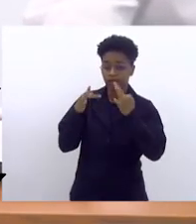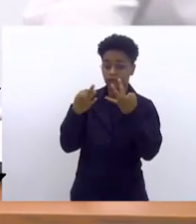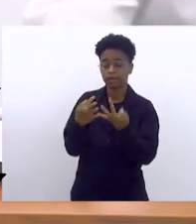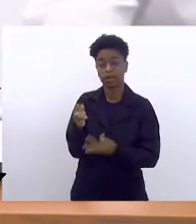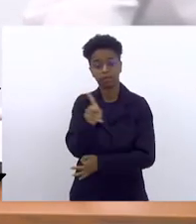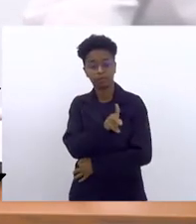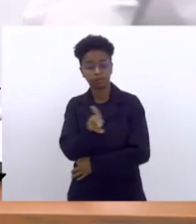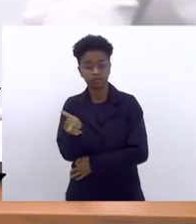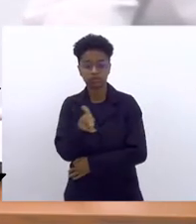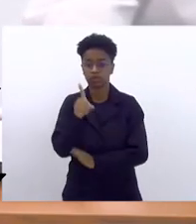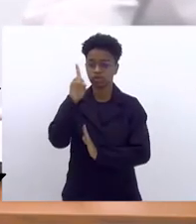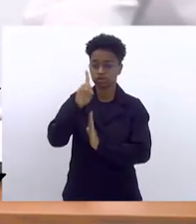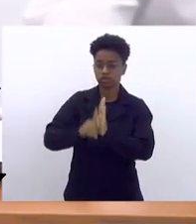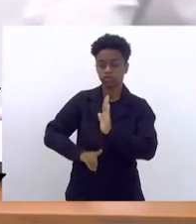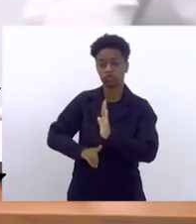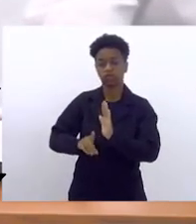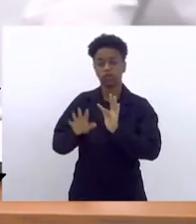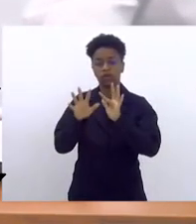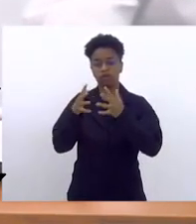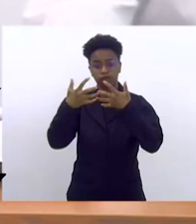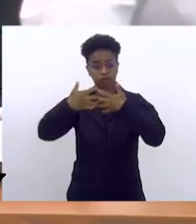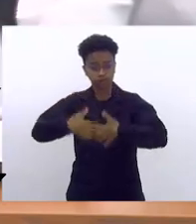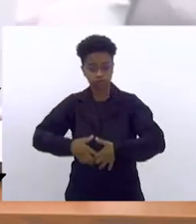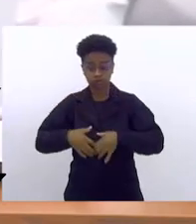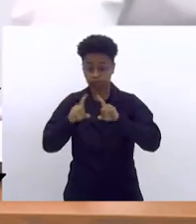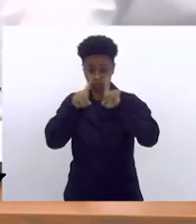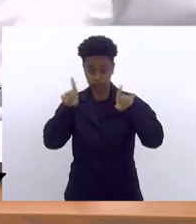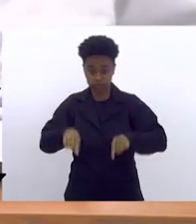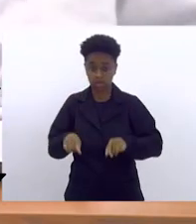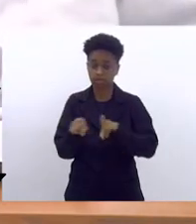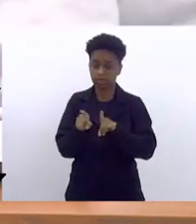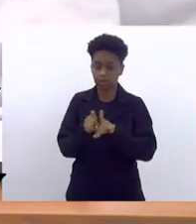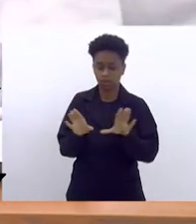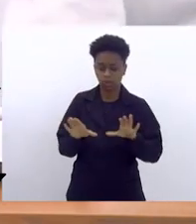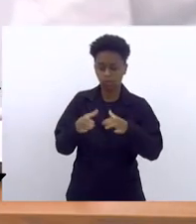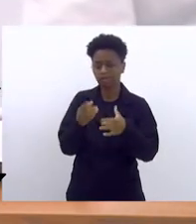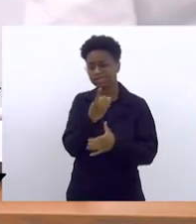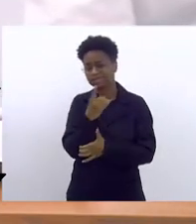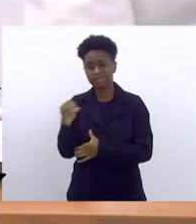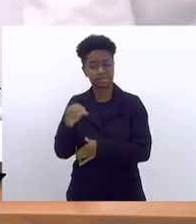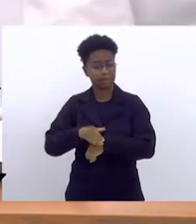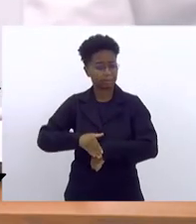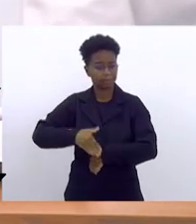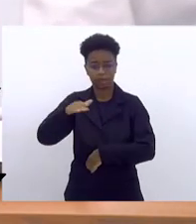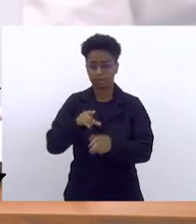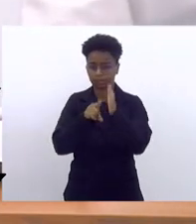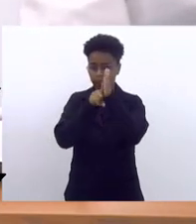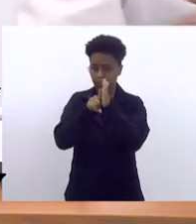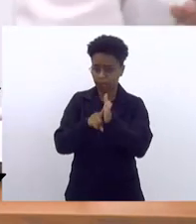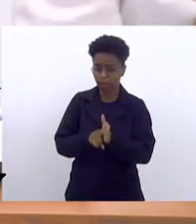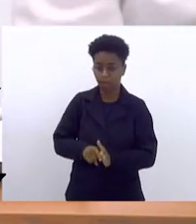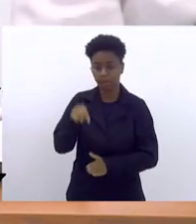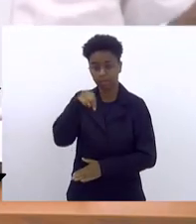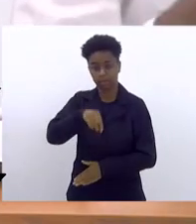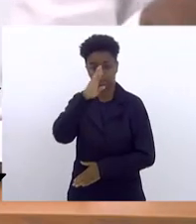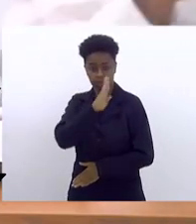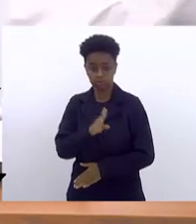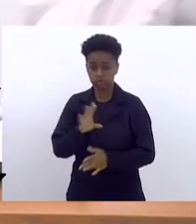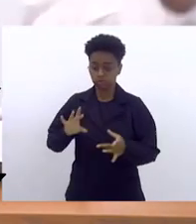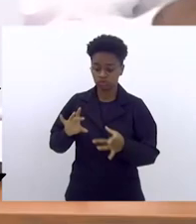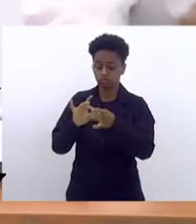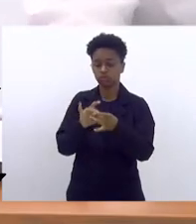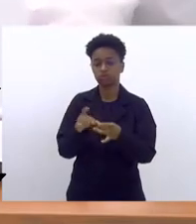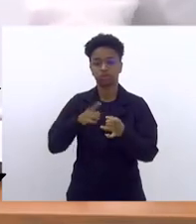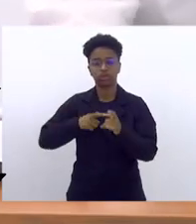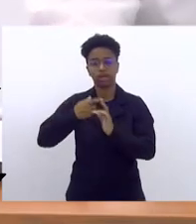e um grupo de mais de 100 pesquisadores do Brasil que eu reunidos fizeram manifesto que